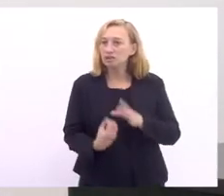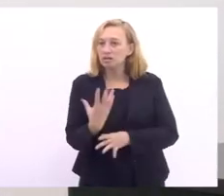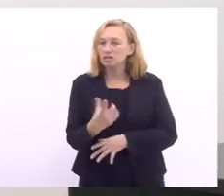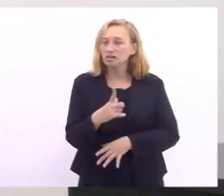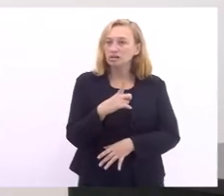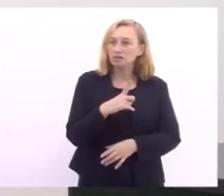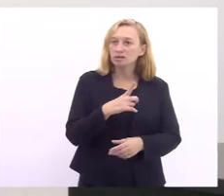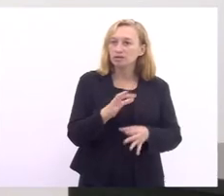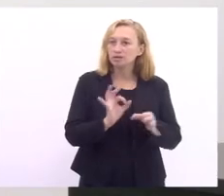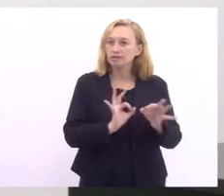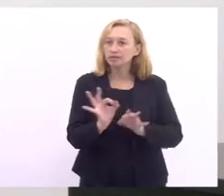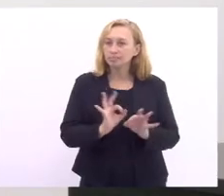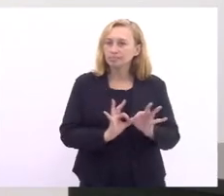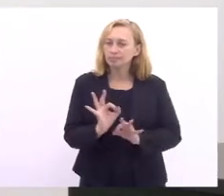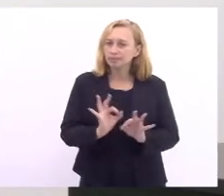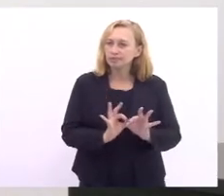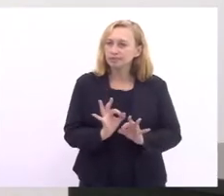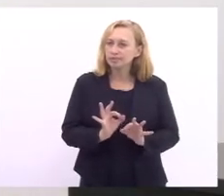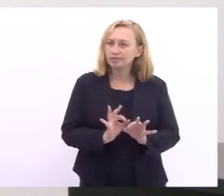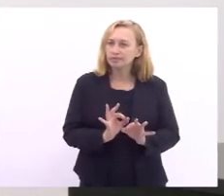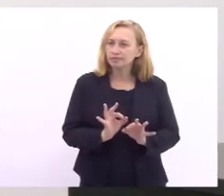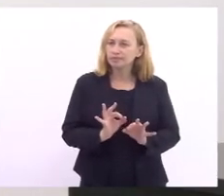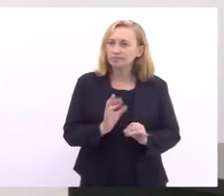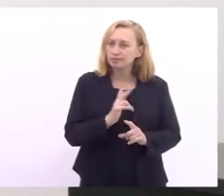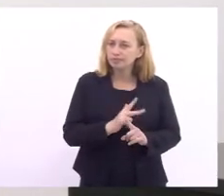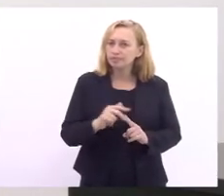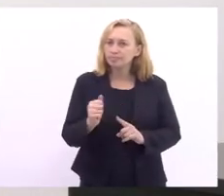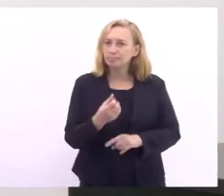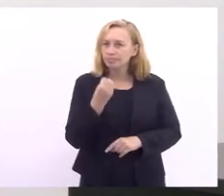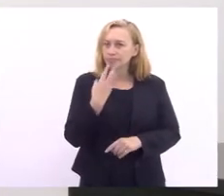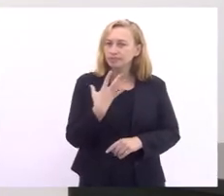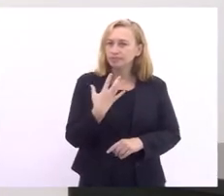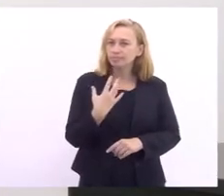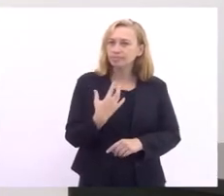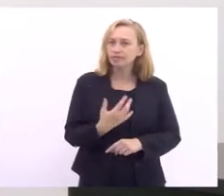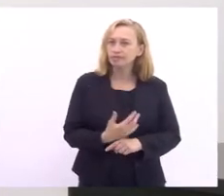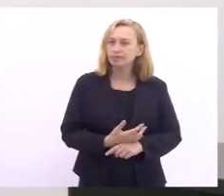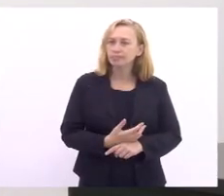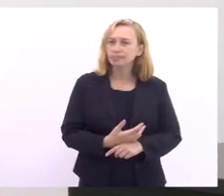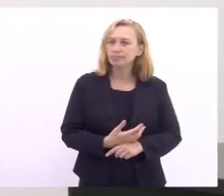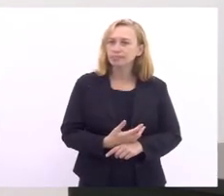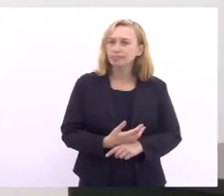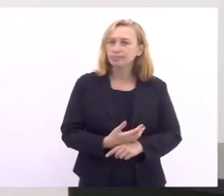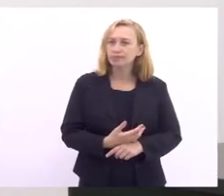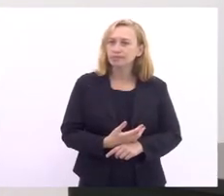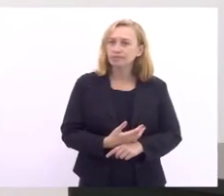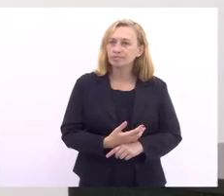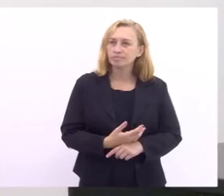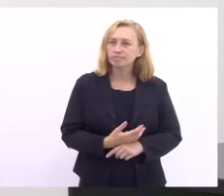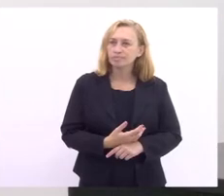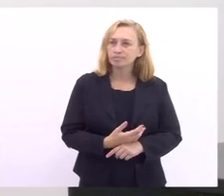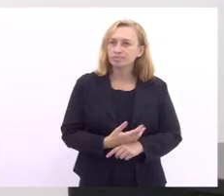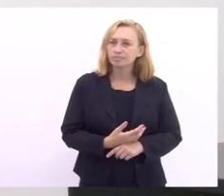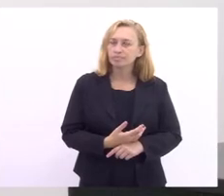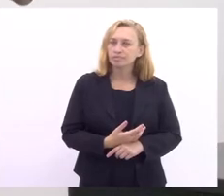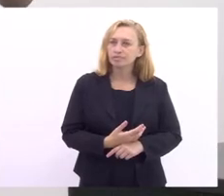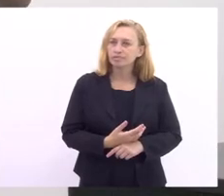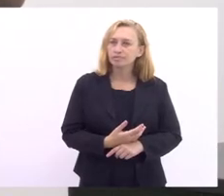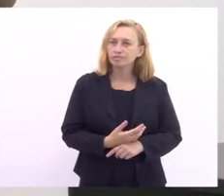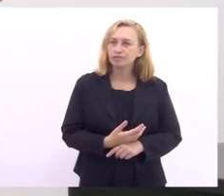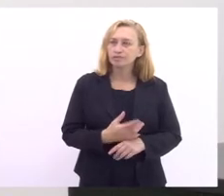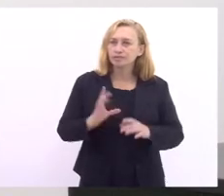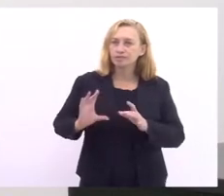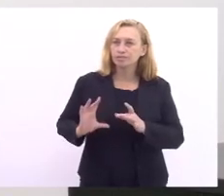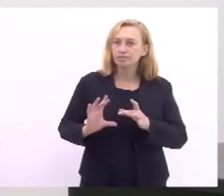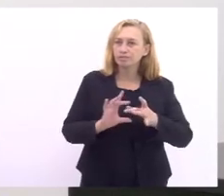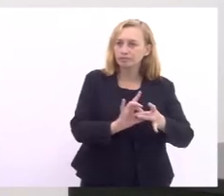que a gente tem feito né é uma um ganho muito legal é foi né a aliança no meu